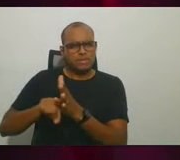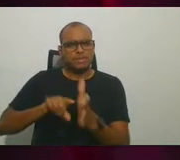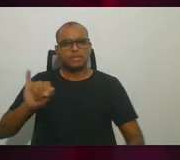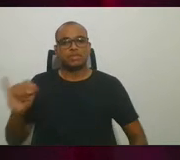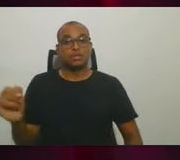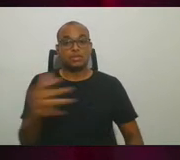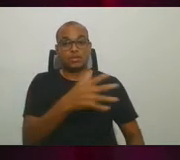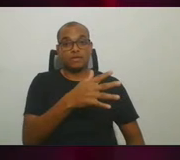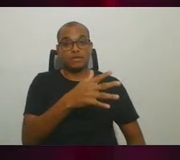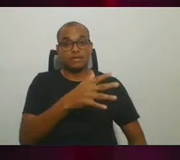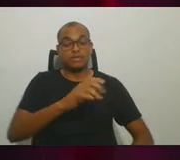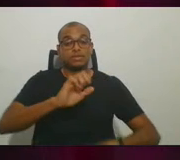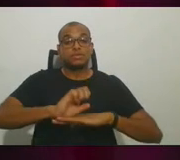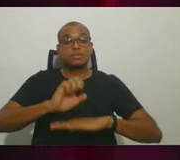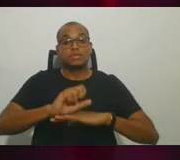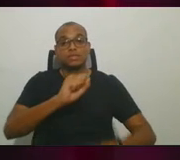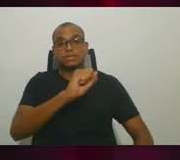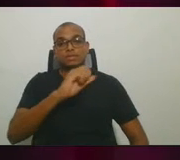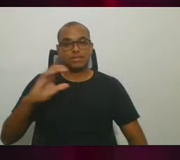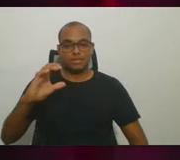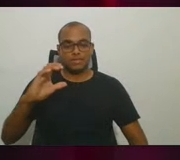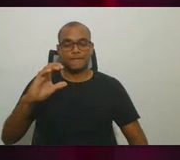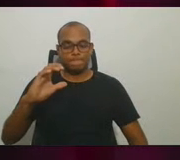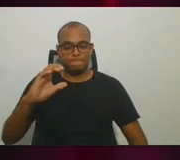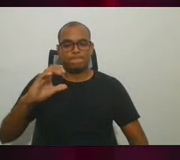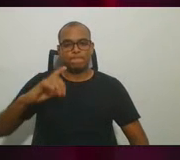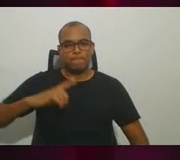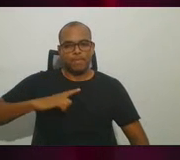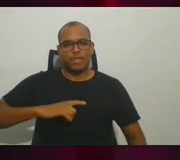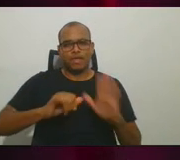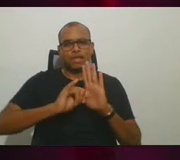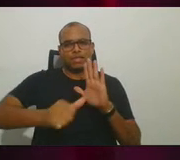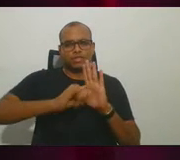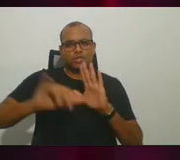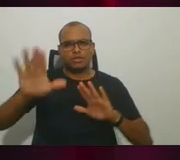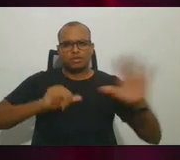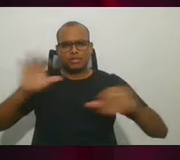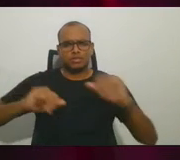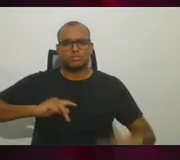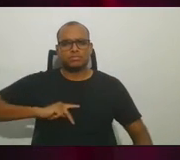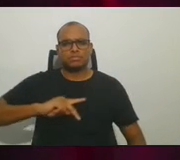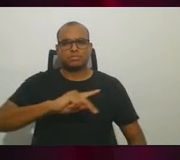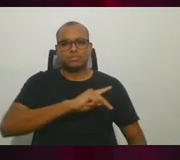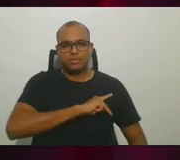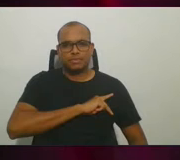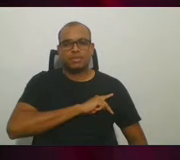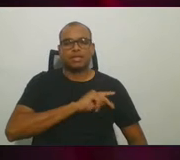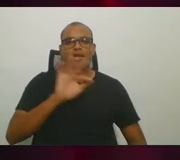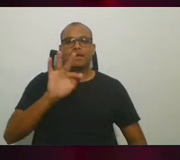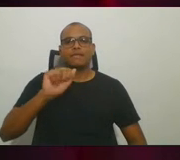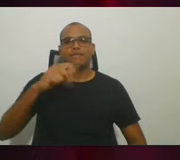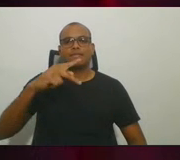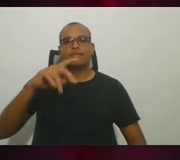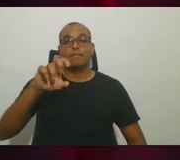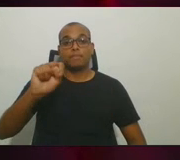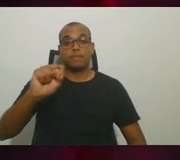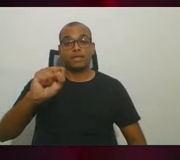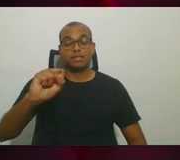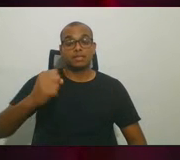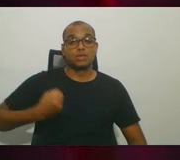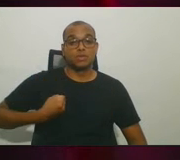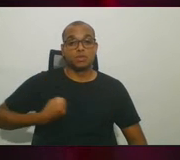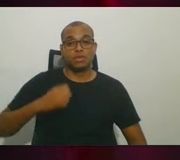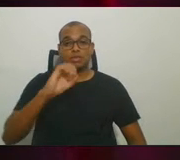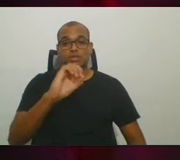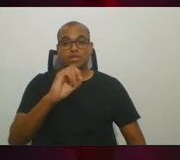de Santa Catarina, por meio do edital de chamada pública FAPESC, número